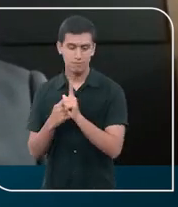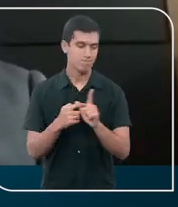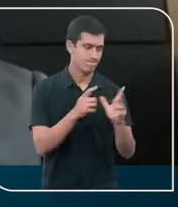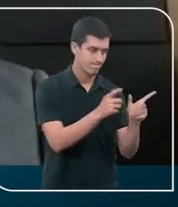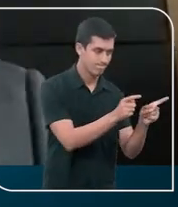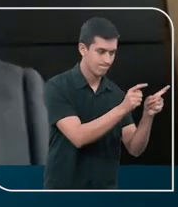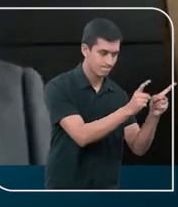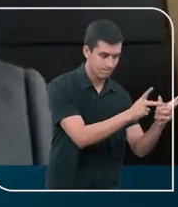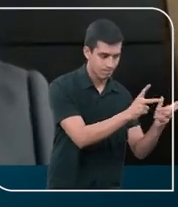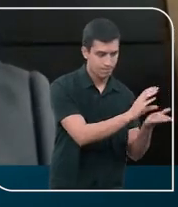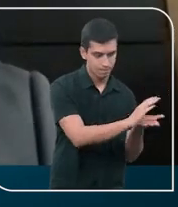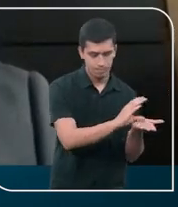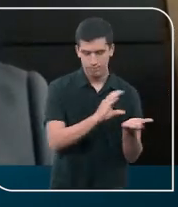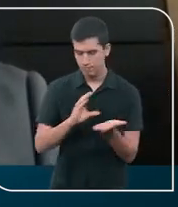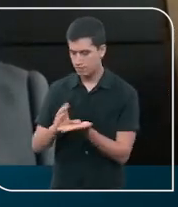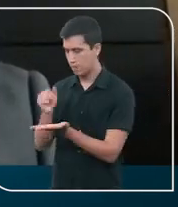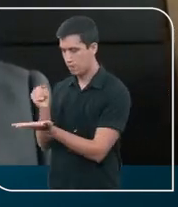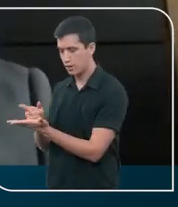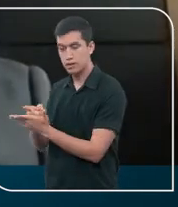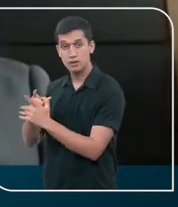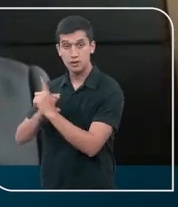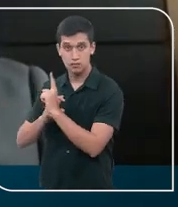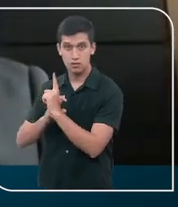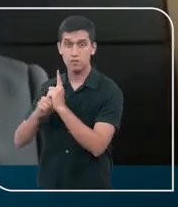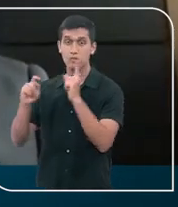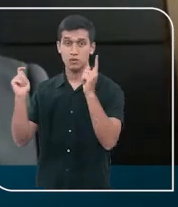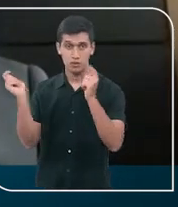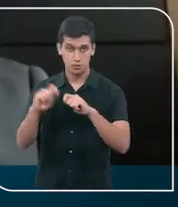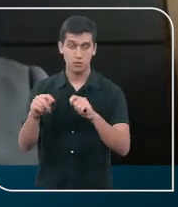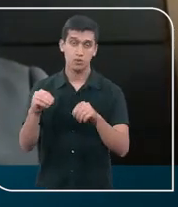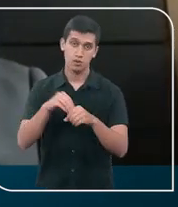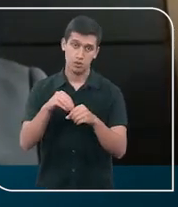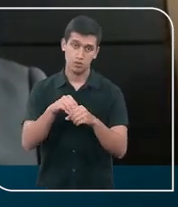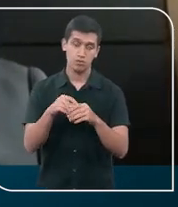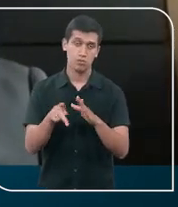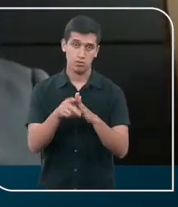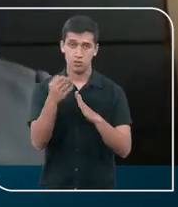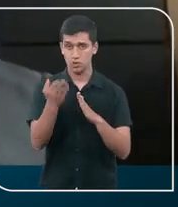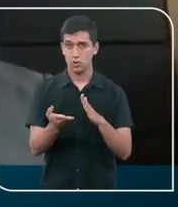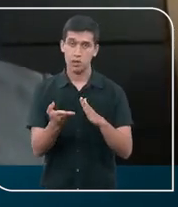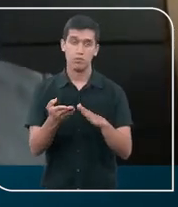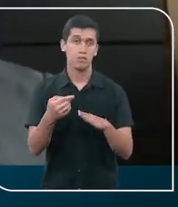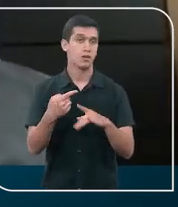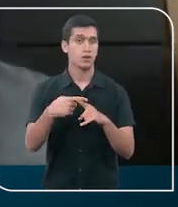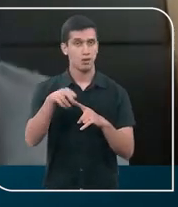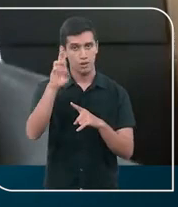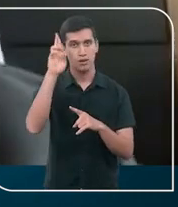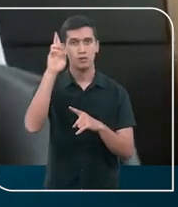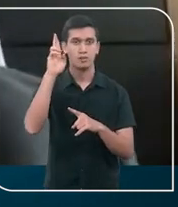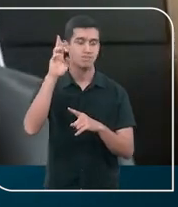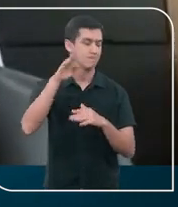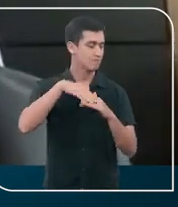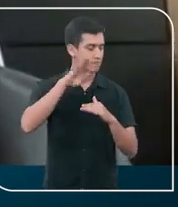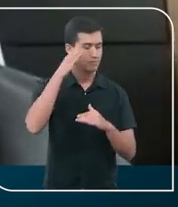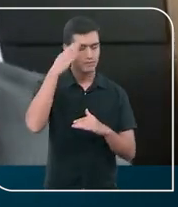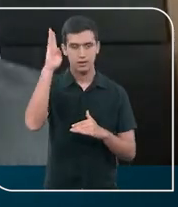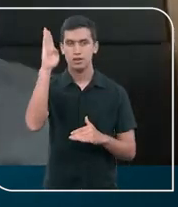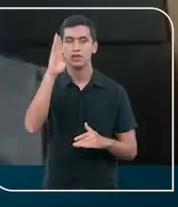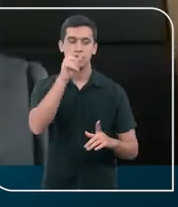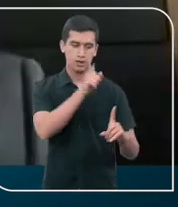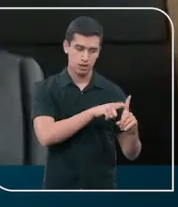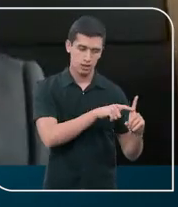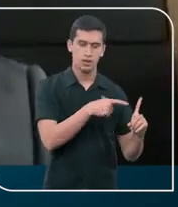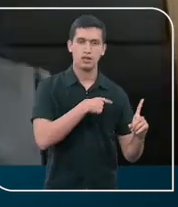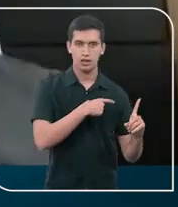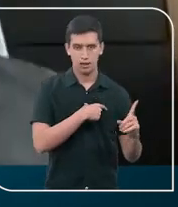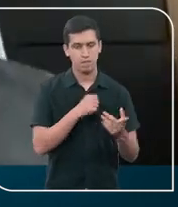ao próprio imóvel objeto da execução. Tá? O principal dever do condômino é contribuir para pagamento das